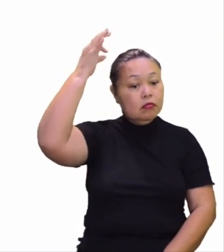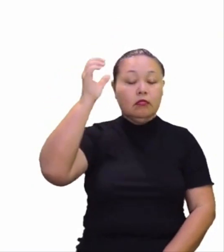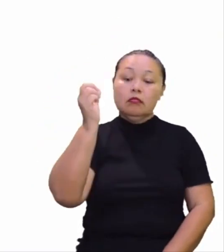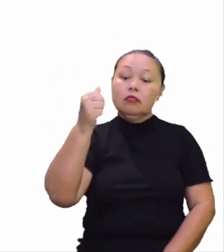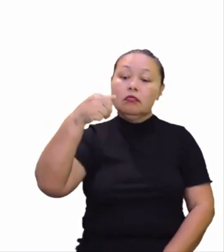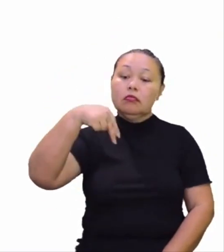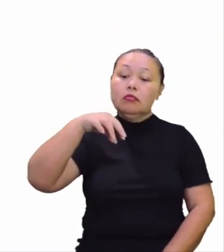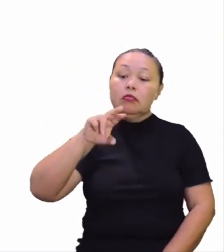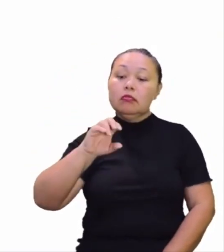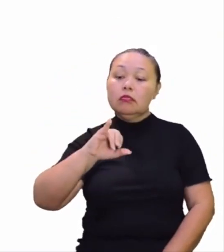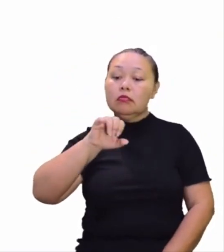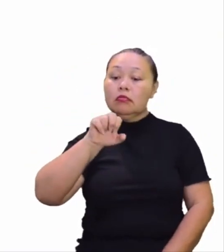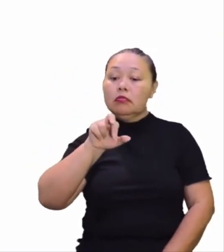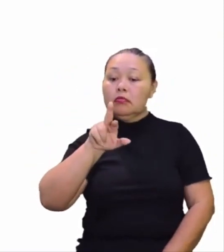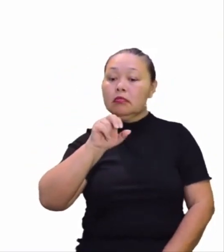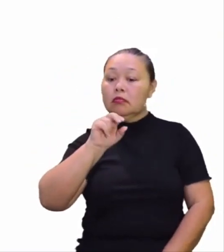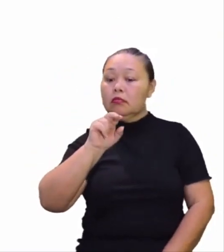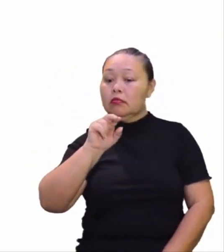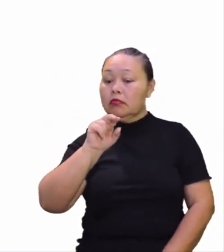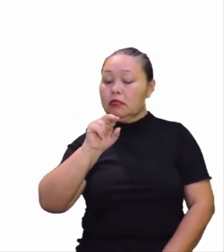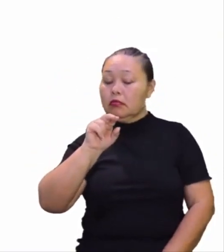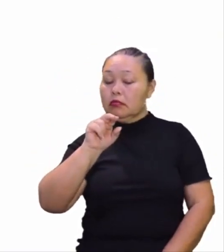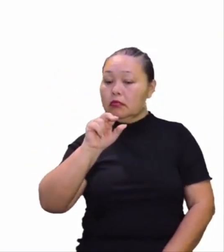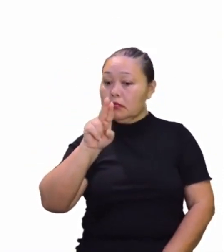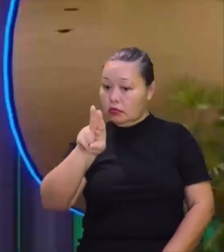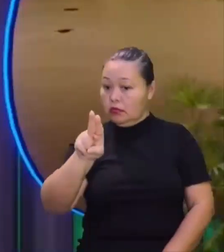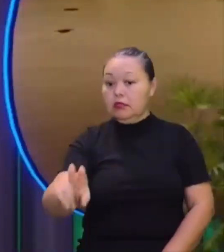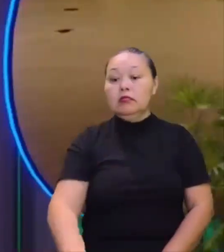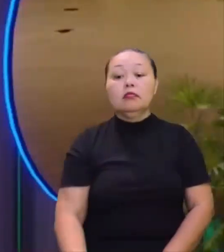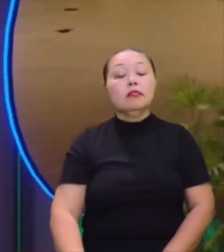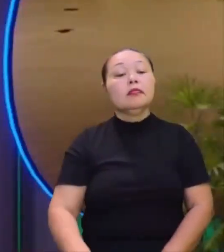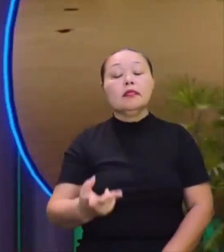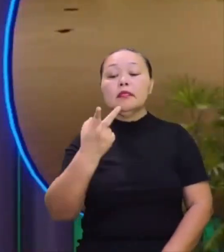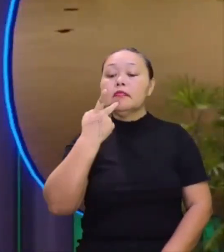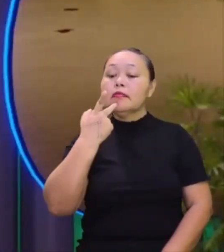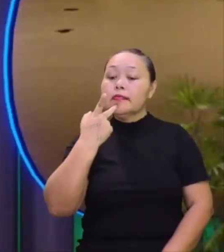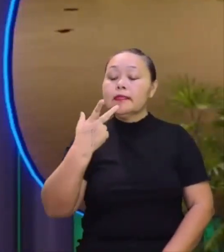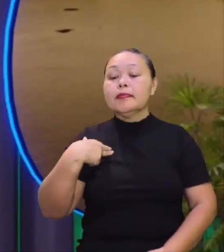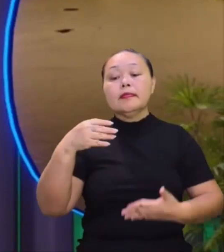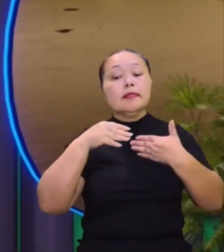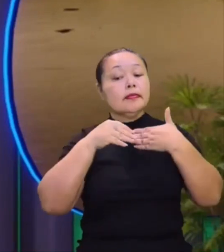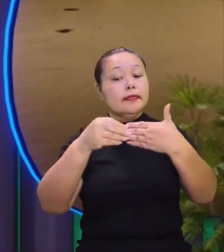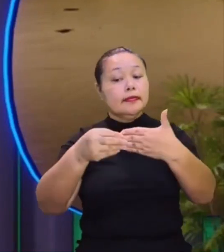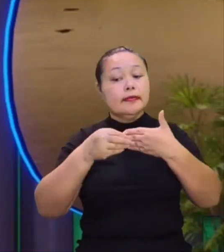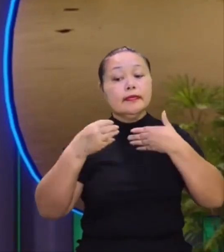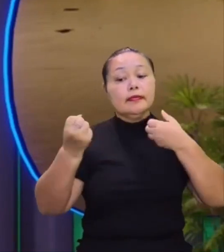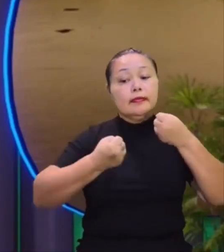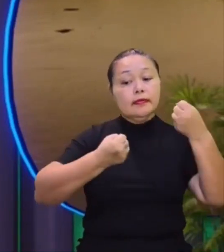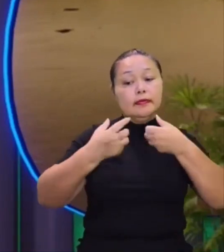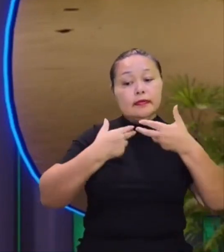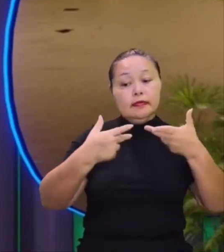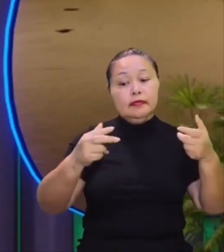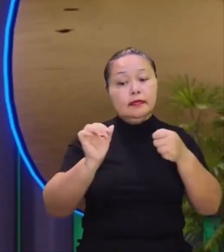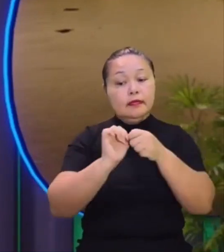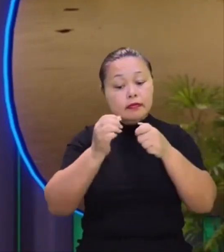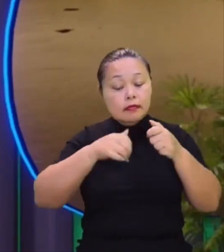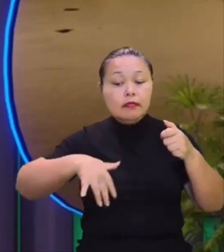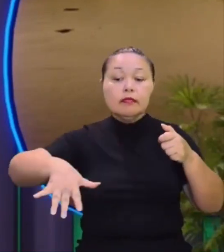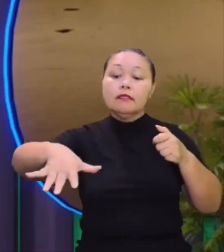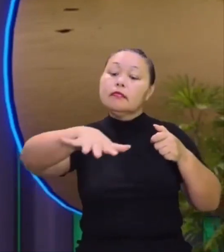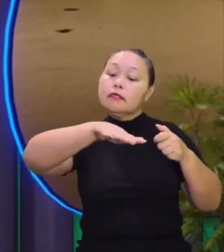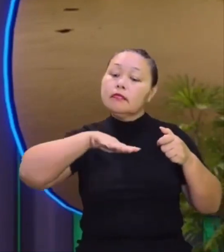e Jirau, certo? Então, quando a gente fala de transporte em Rondônia, você não pode esquecer que a maior parte